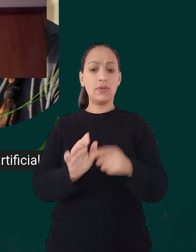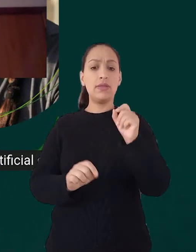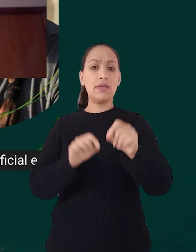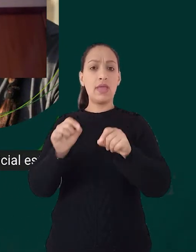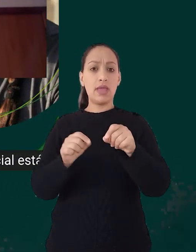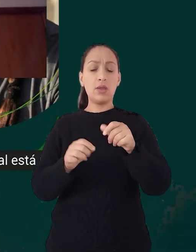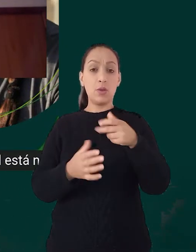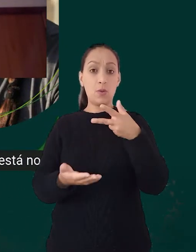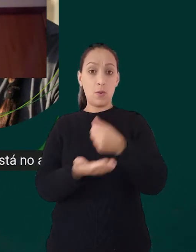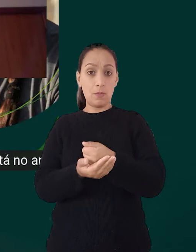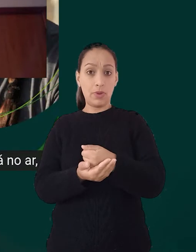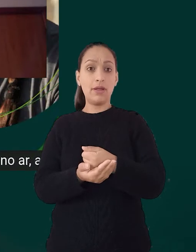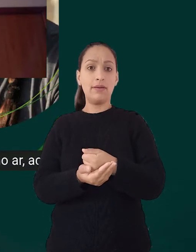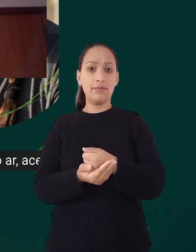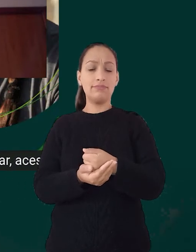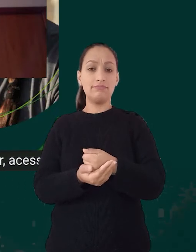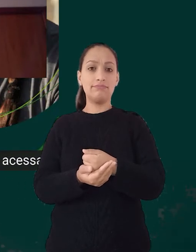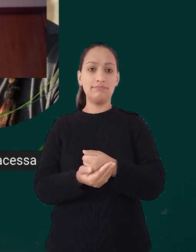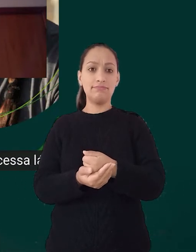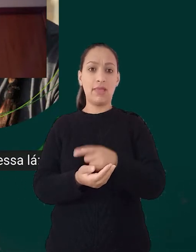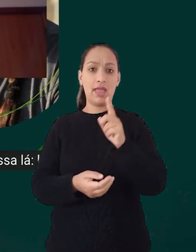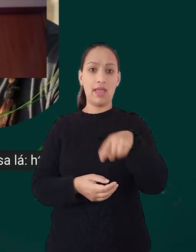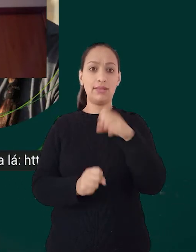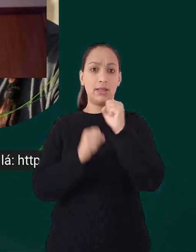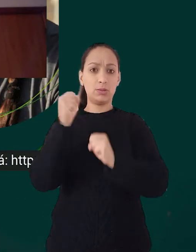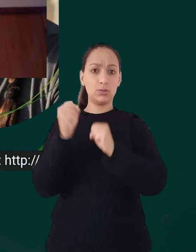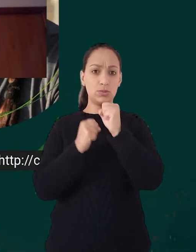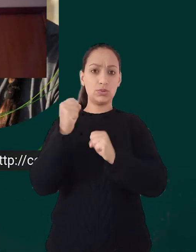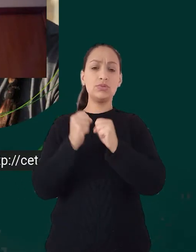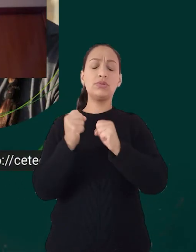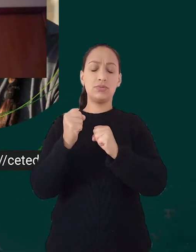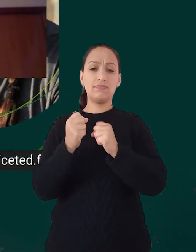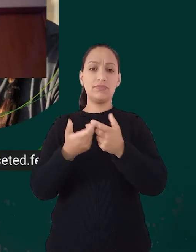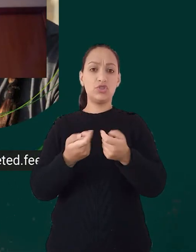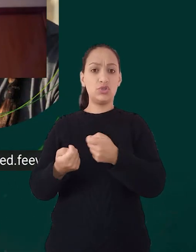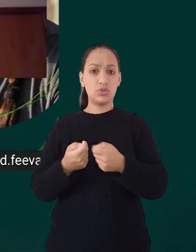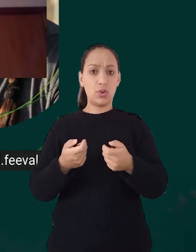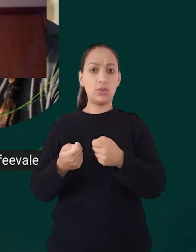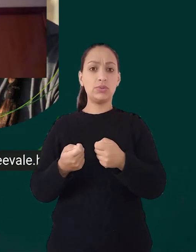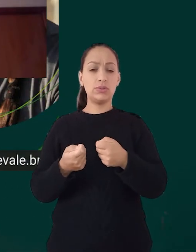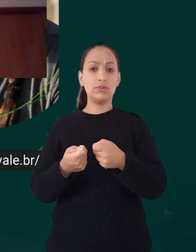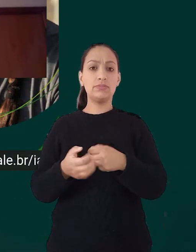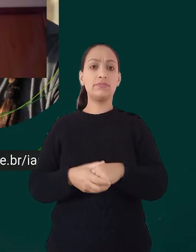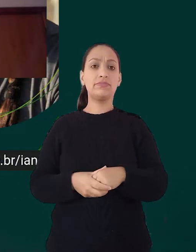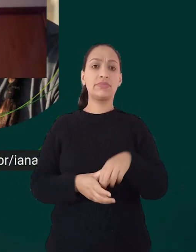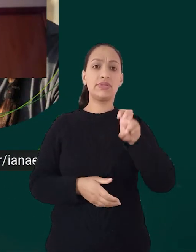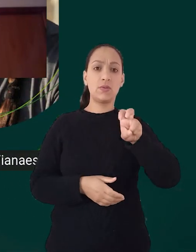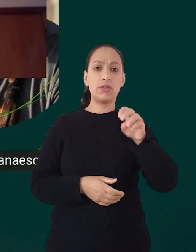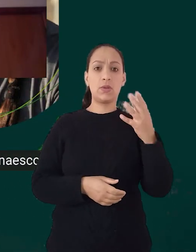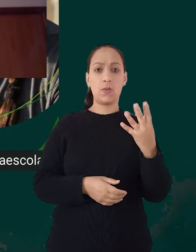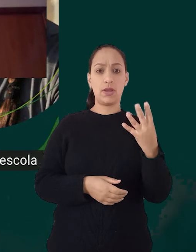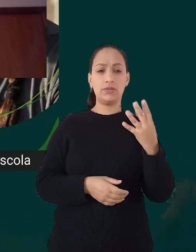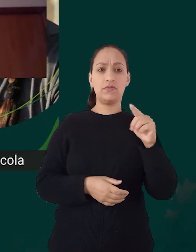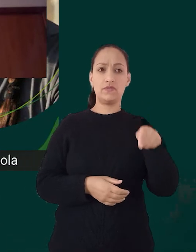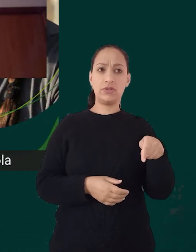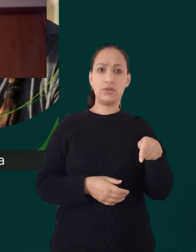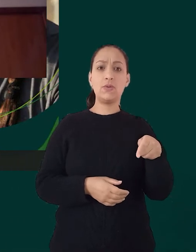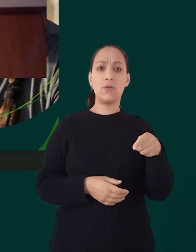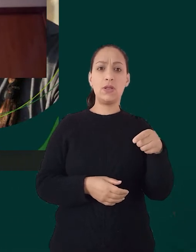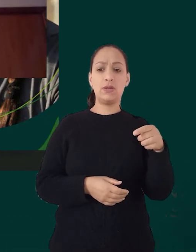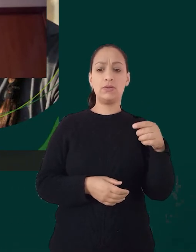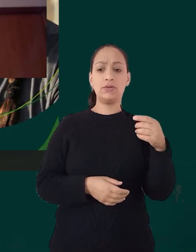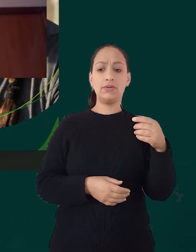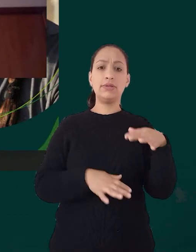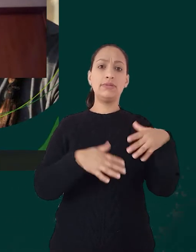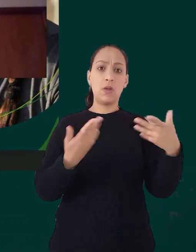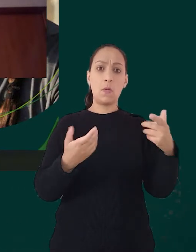que é um balizador da indústria de jogos, e 54, alguma coisa são mulheres que jogam, então as mulheres são